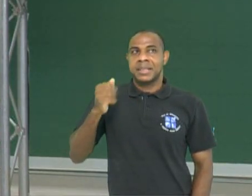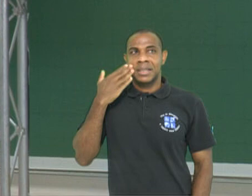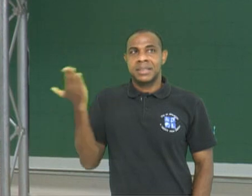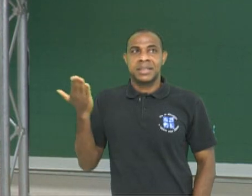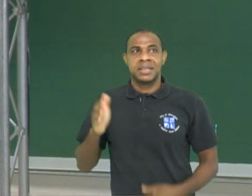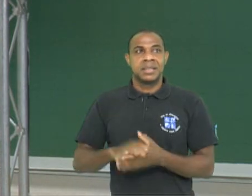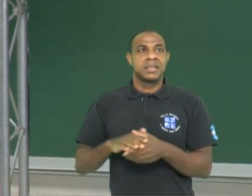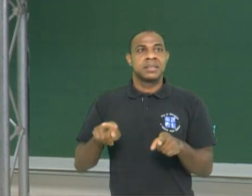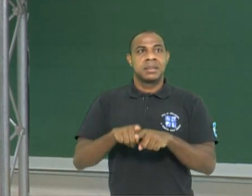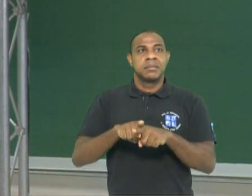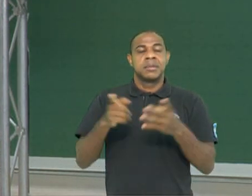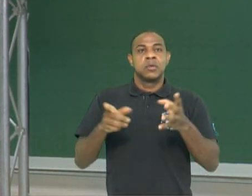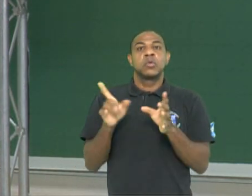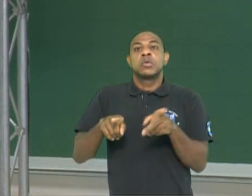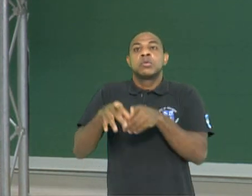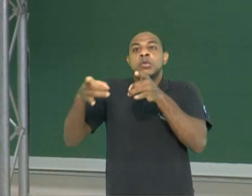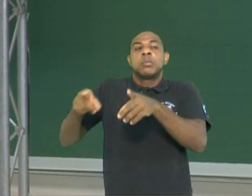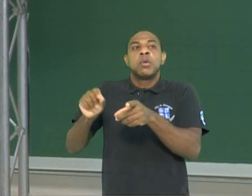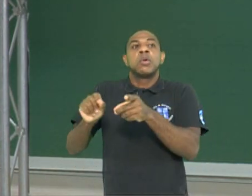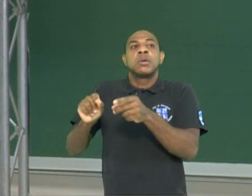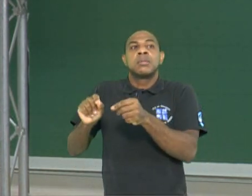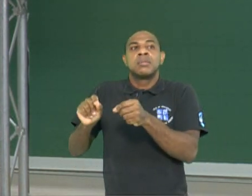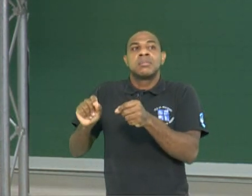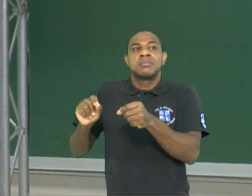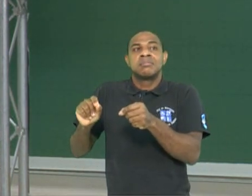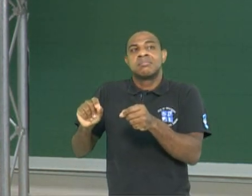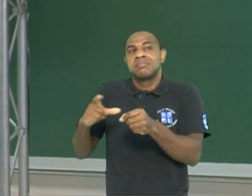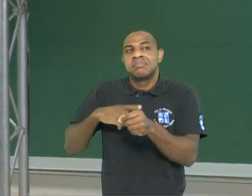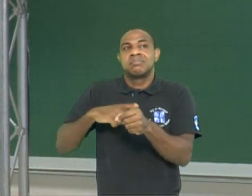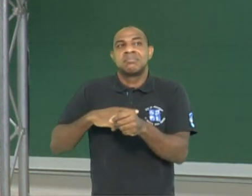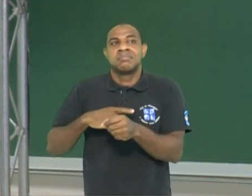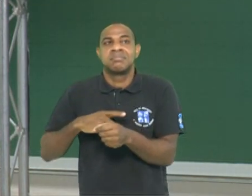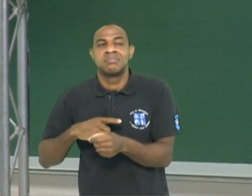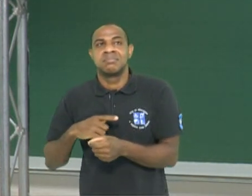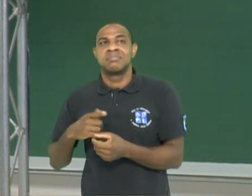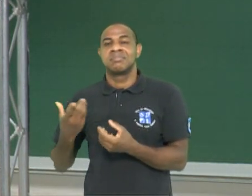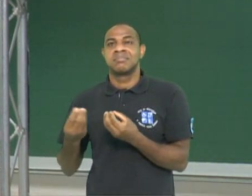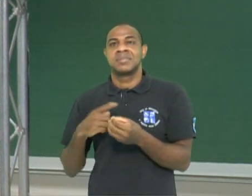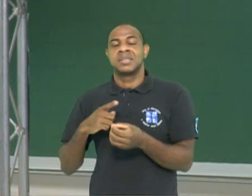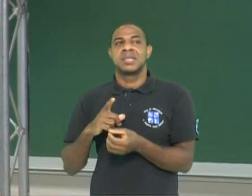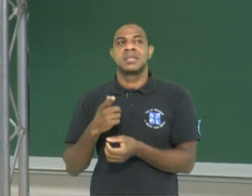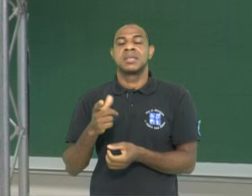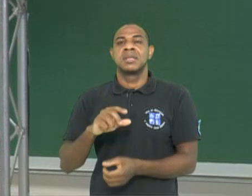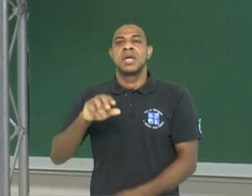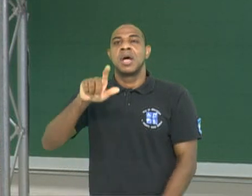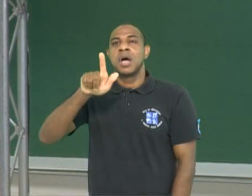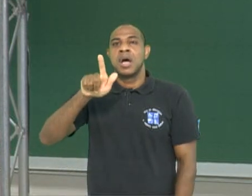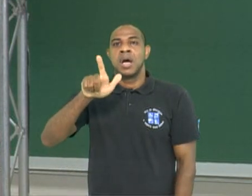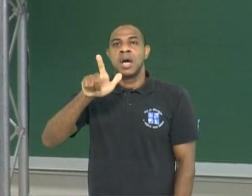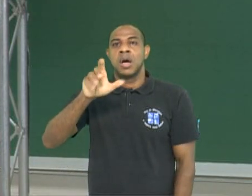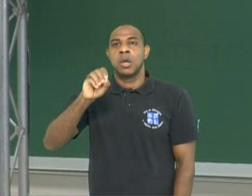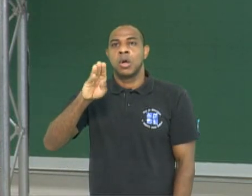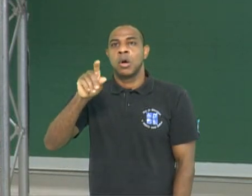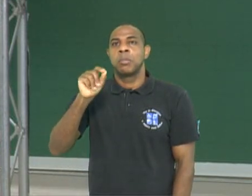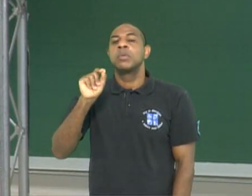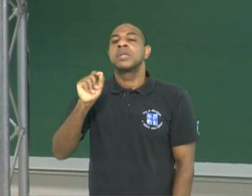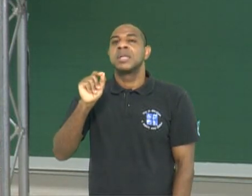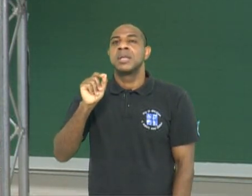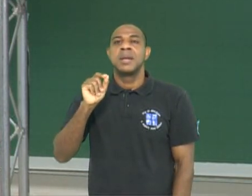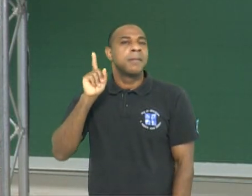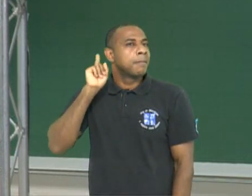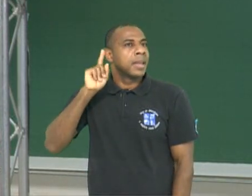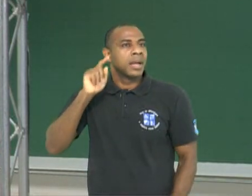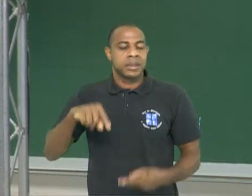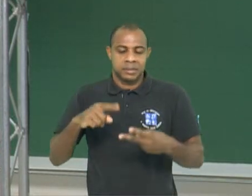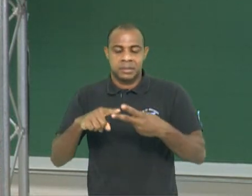dividido, né, no que sobrou ali, vamos, né, dizer assim, leucócitos, que também são chamados de glóbulos brancos, e as plaquetas, também chamadas